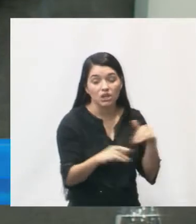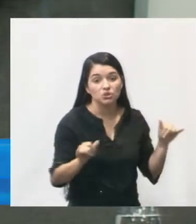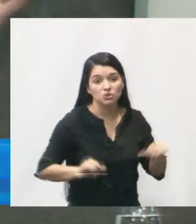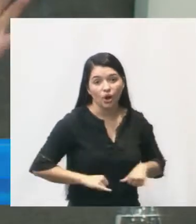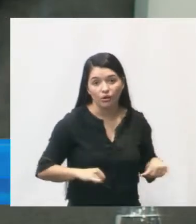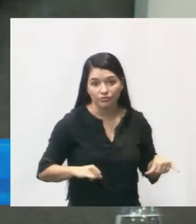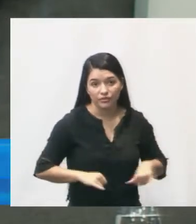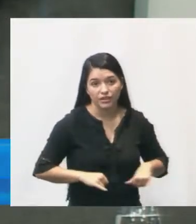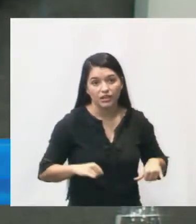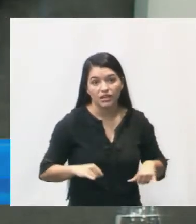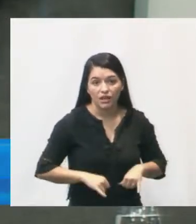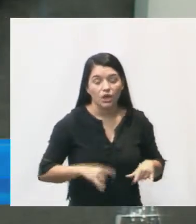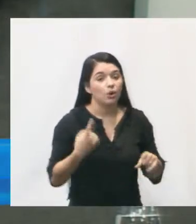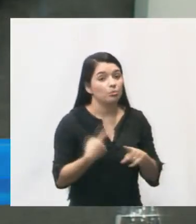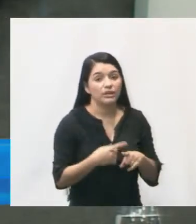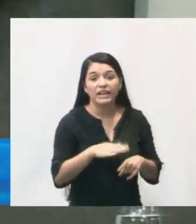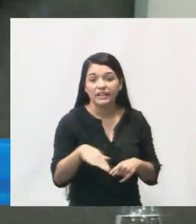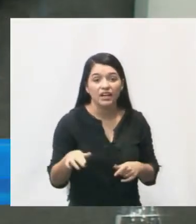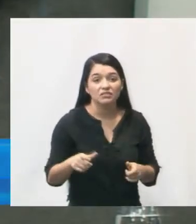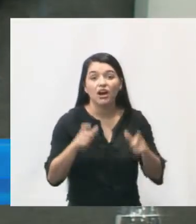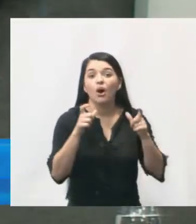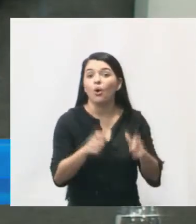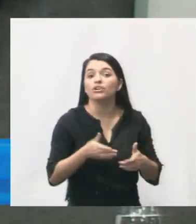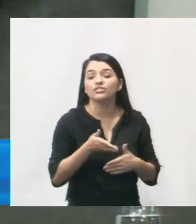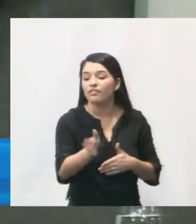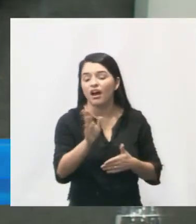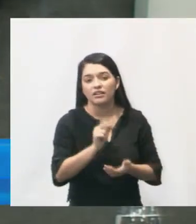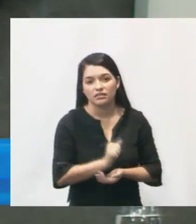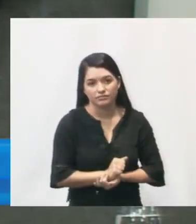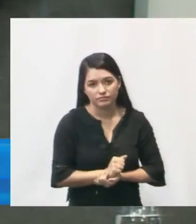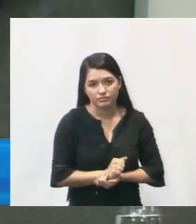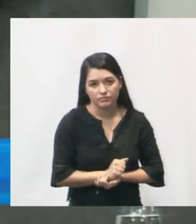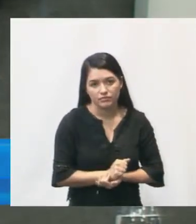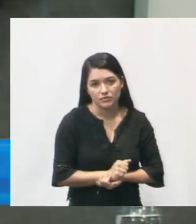vão para onde? Não tem o campo para jogar a escolinha.